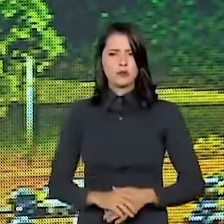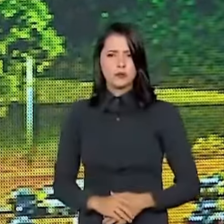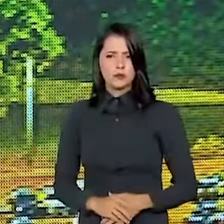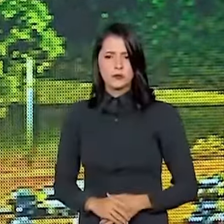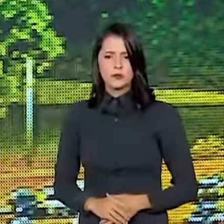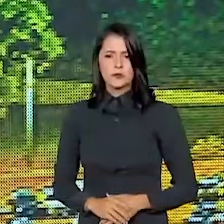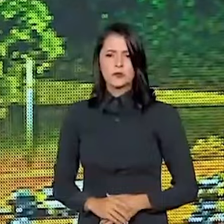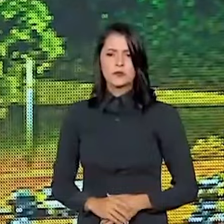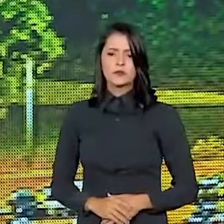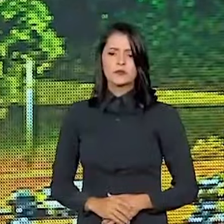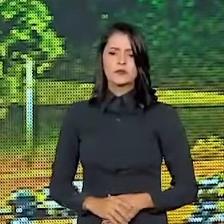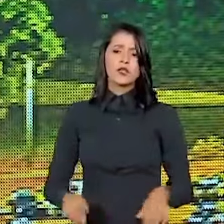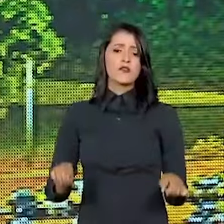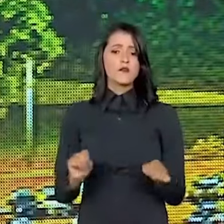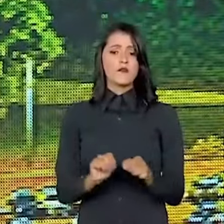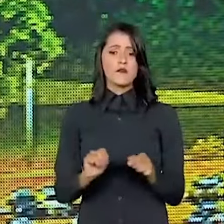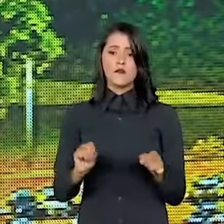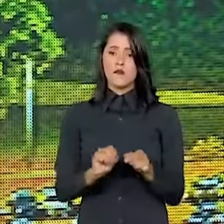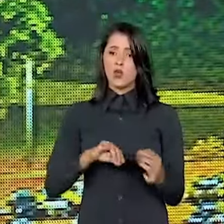discutido